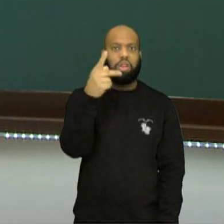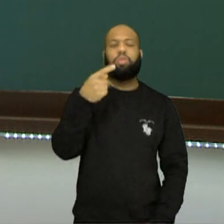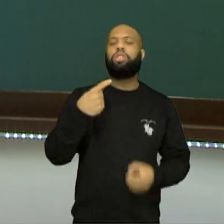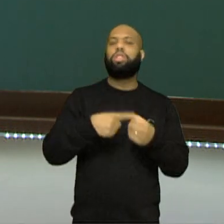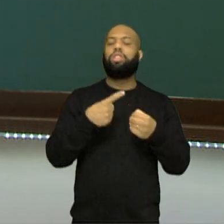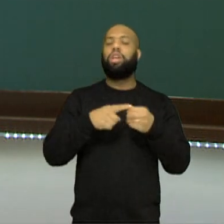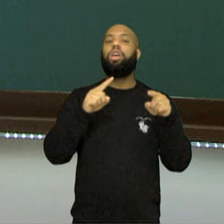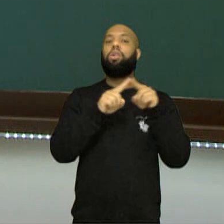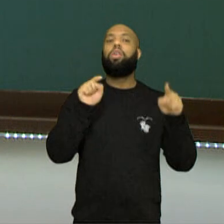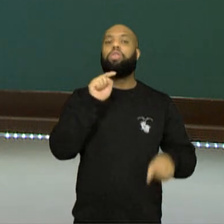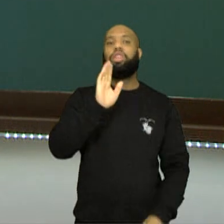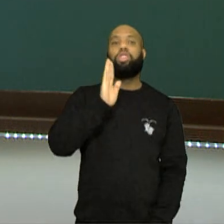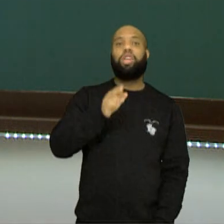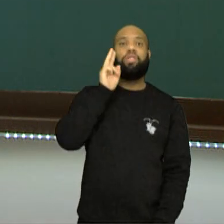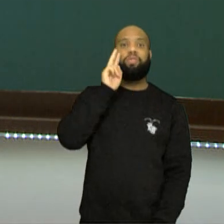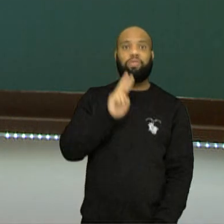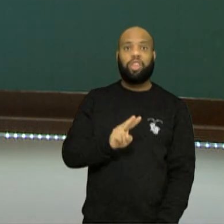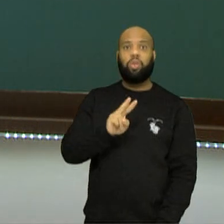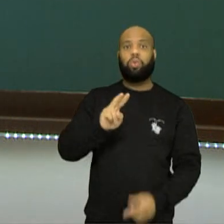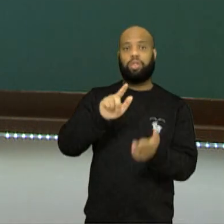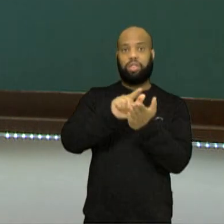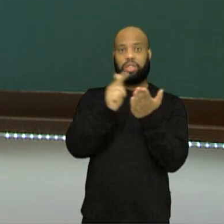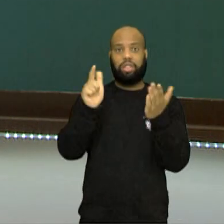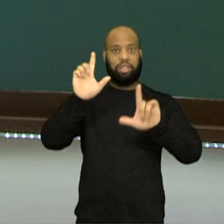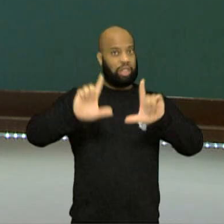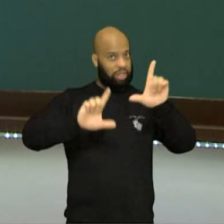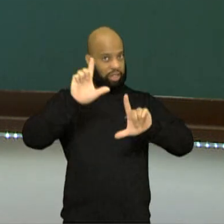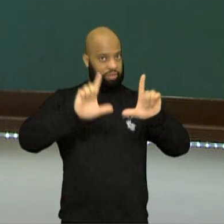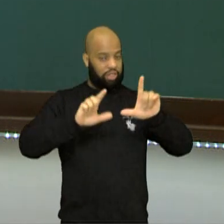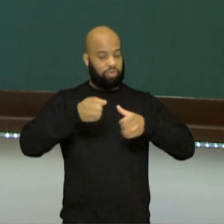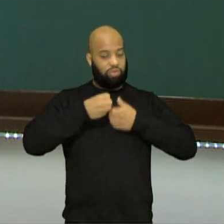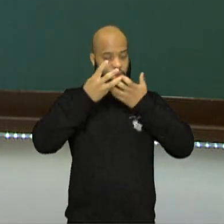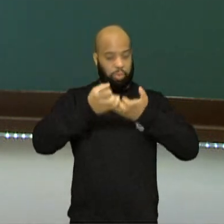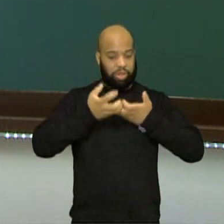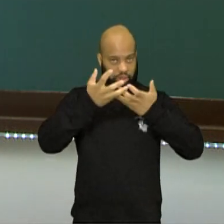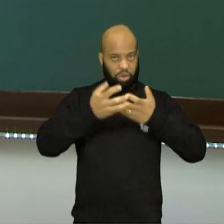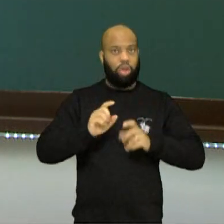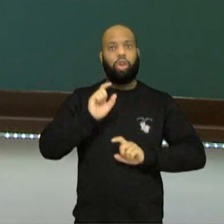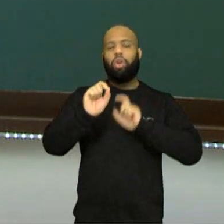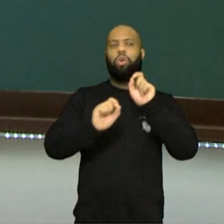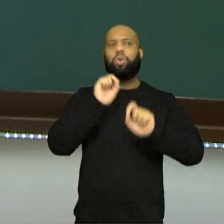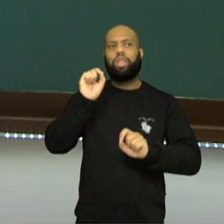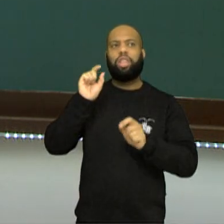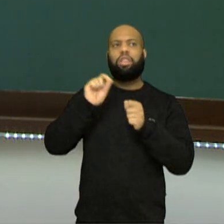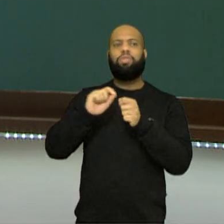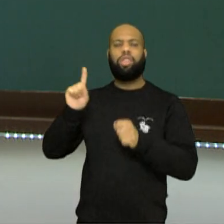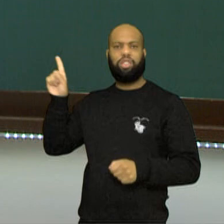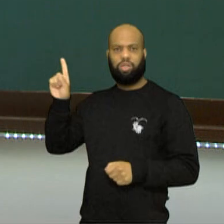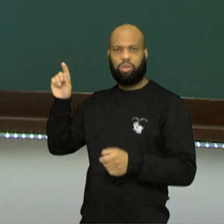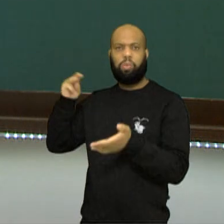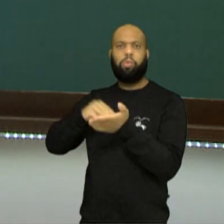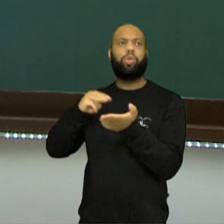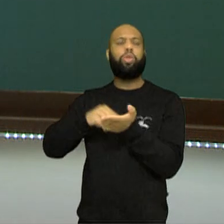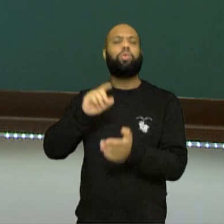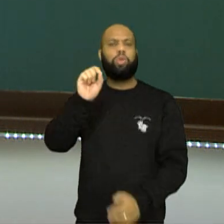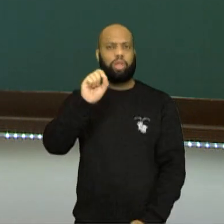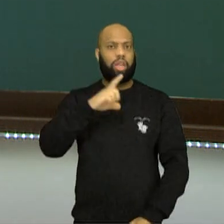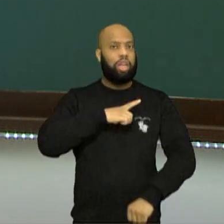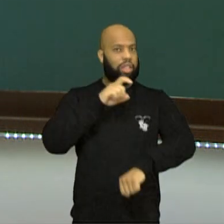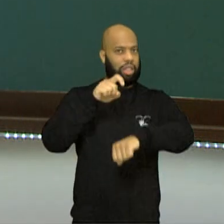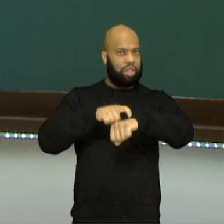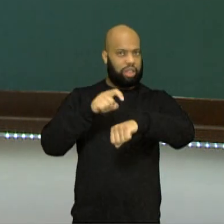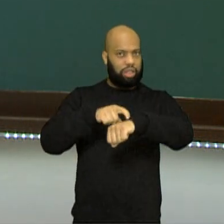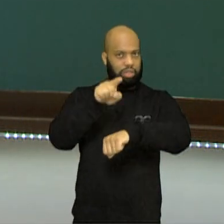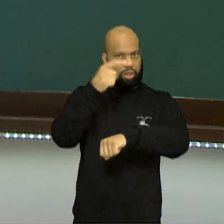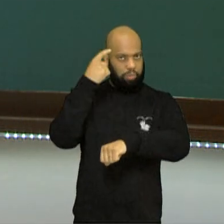você ouviu, você viu no noticiário. O que será que causa esse evento? Eu vou dar um tempinho para